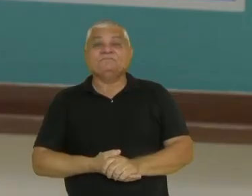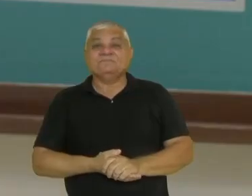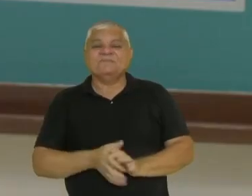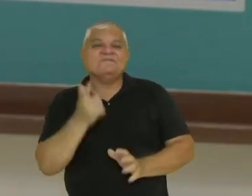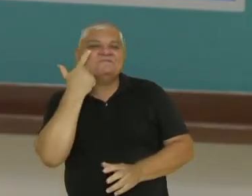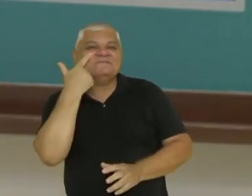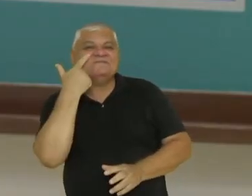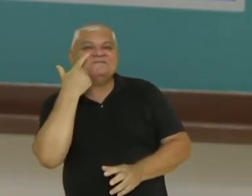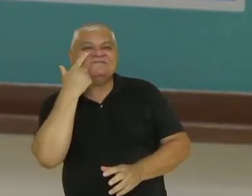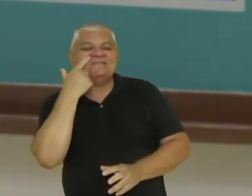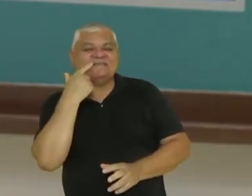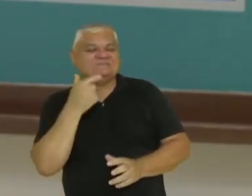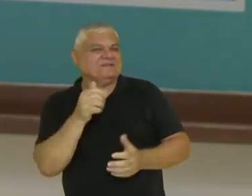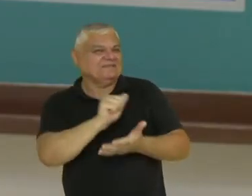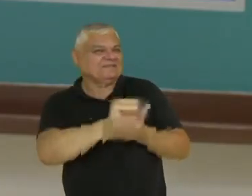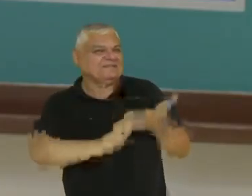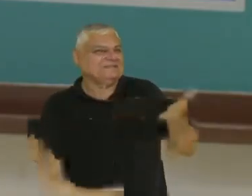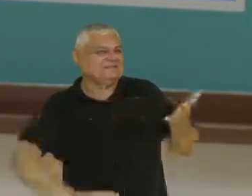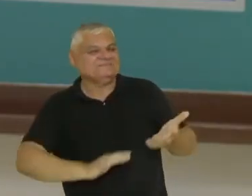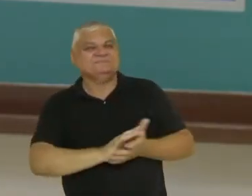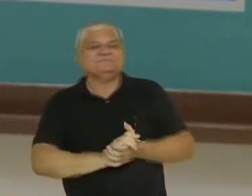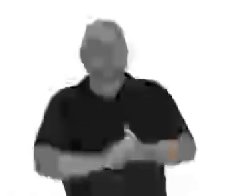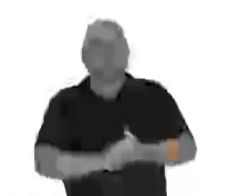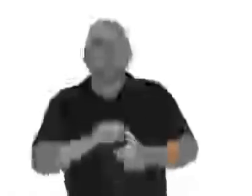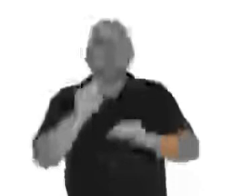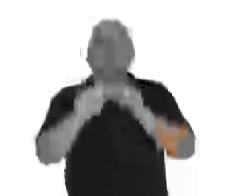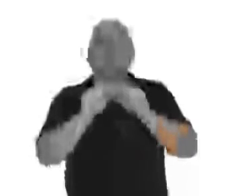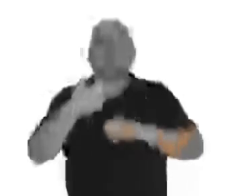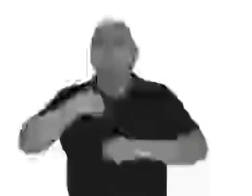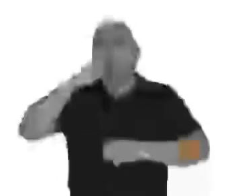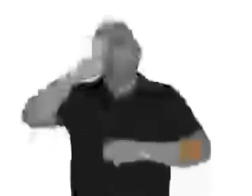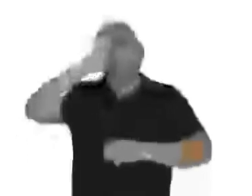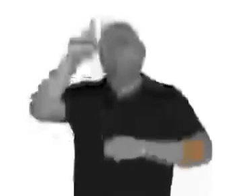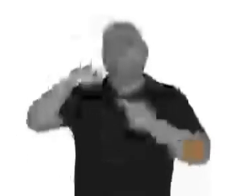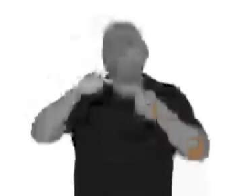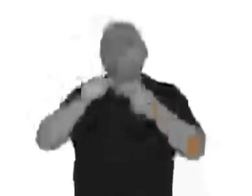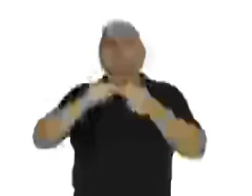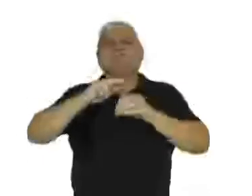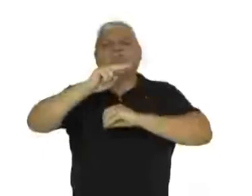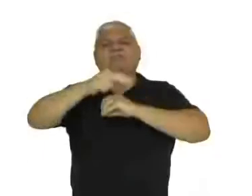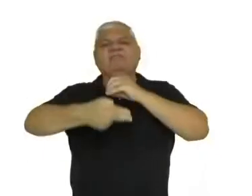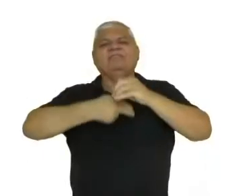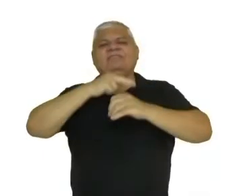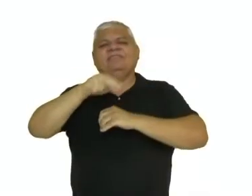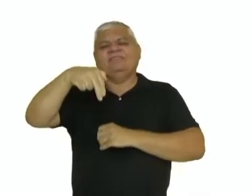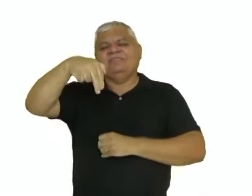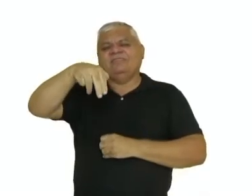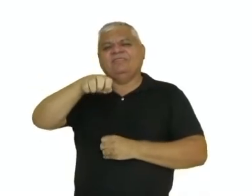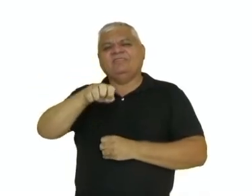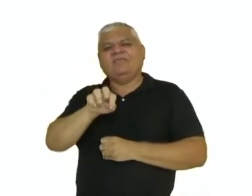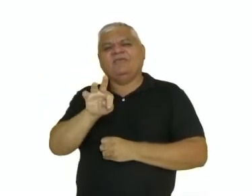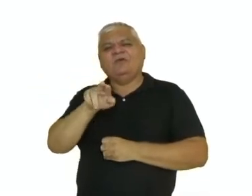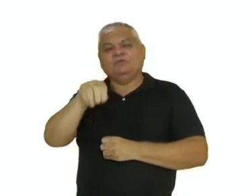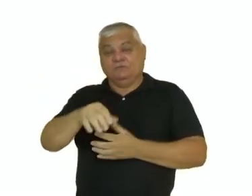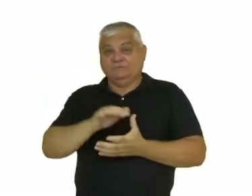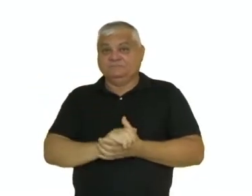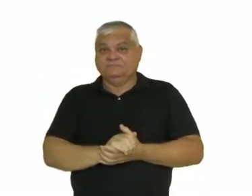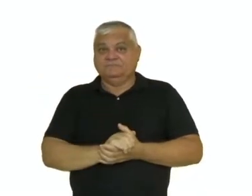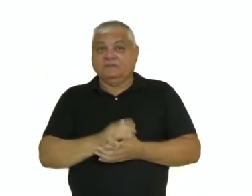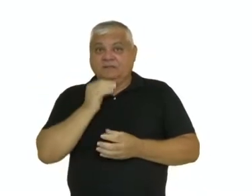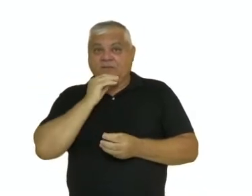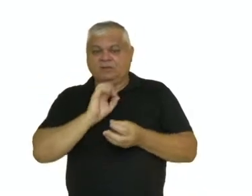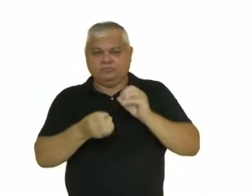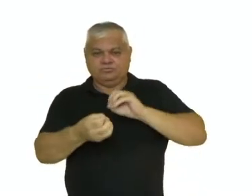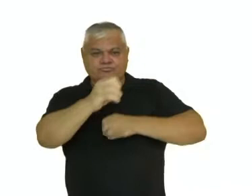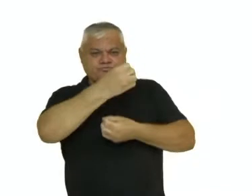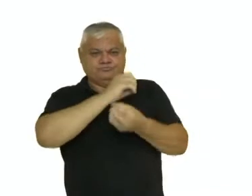Vamos para a correção da atividade? Então a questão é: qual a principal função dos nêutrons? Então, para minimizar os efeitos das forças